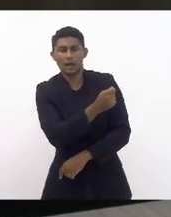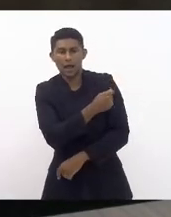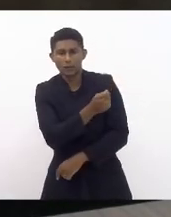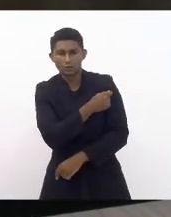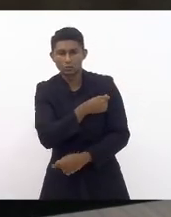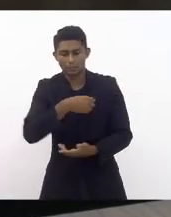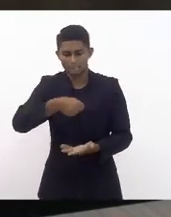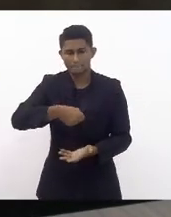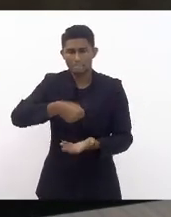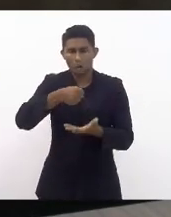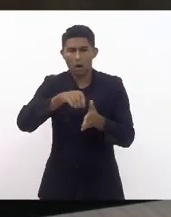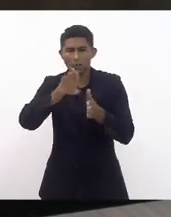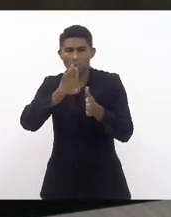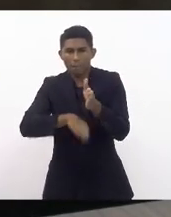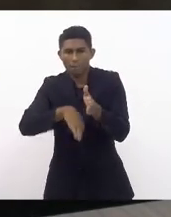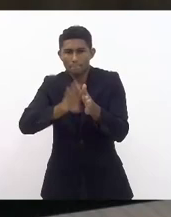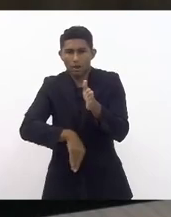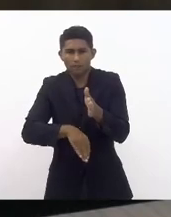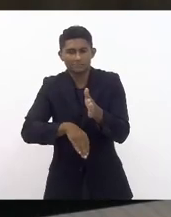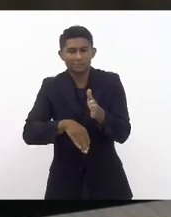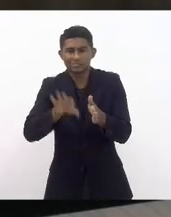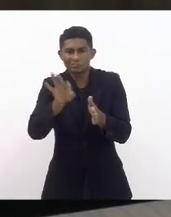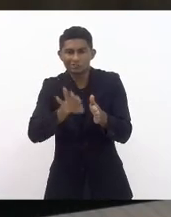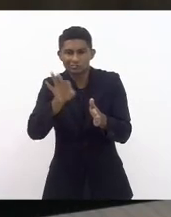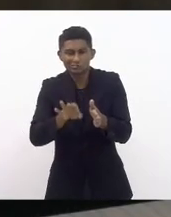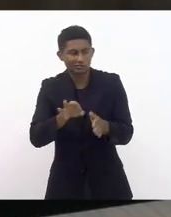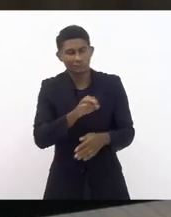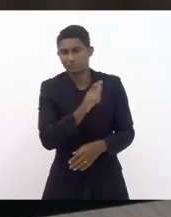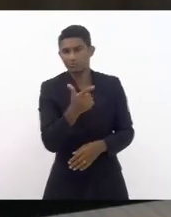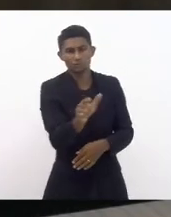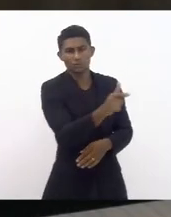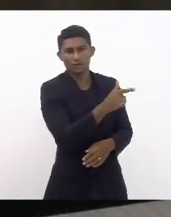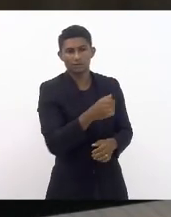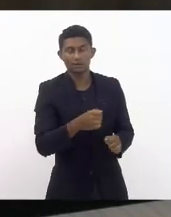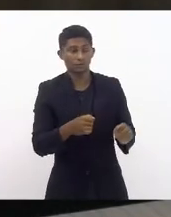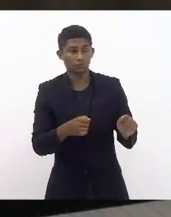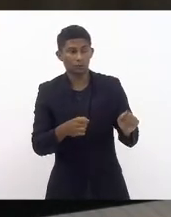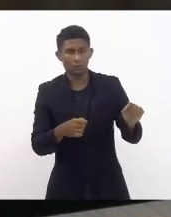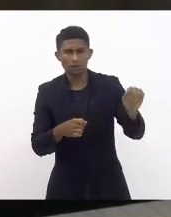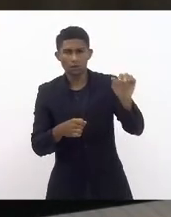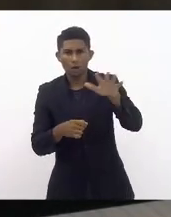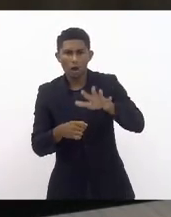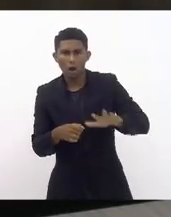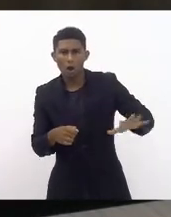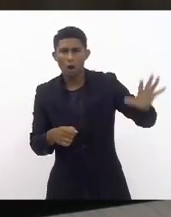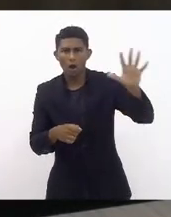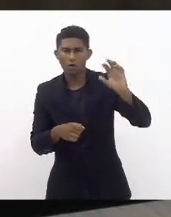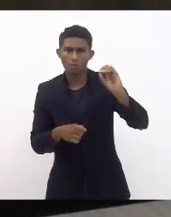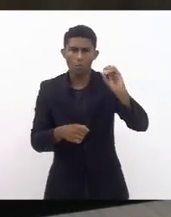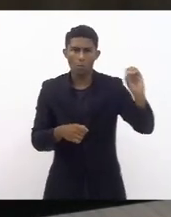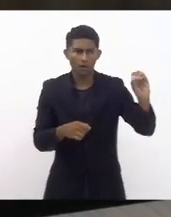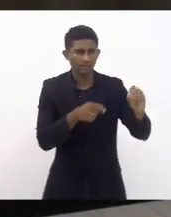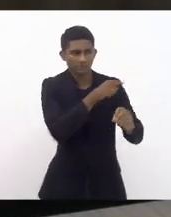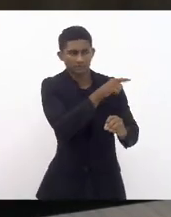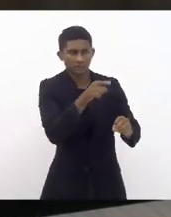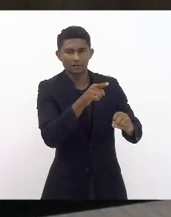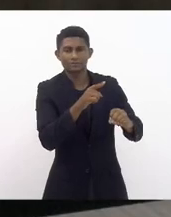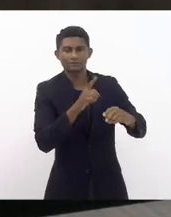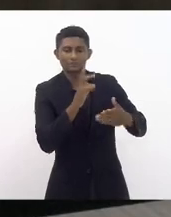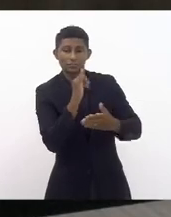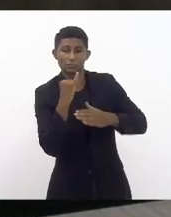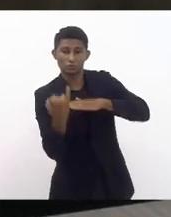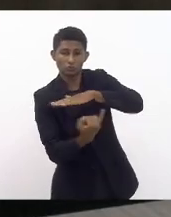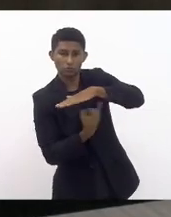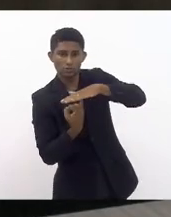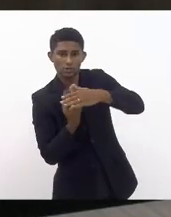instituições. Isso faz com que a Zona Oeste acabe tendo uma instituição universitária com